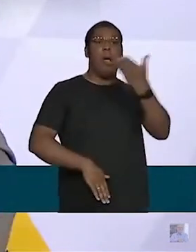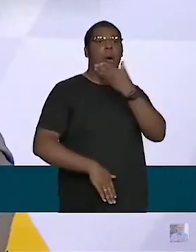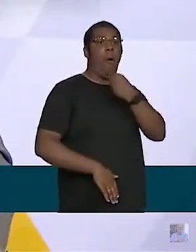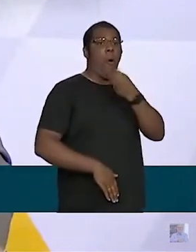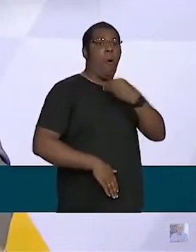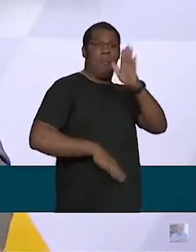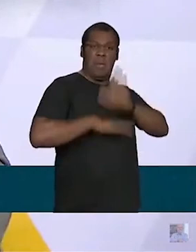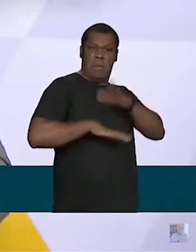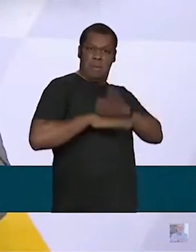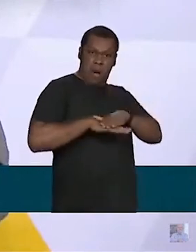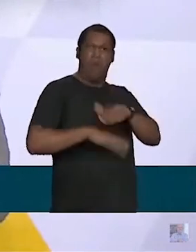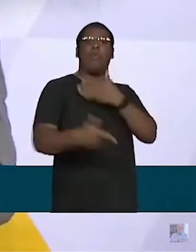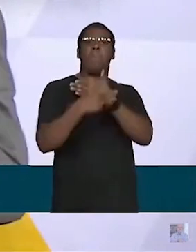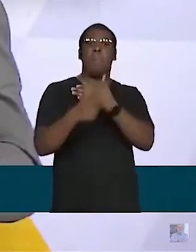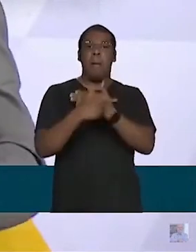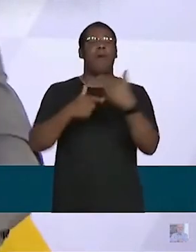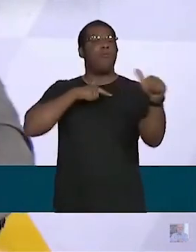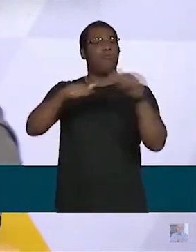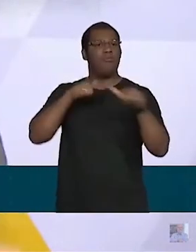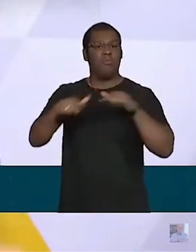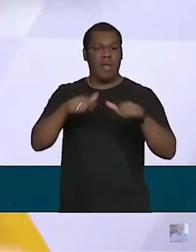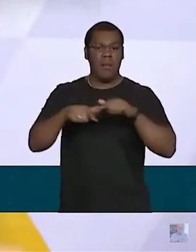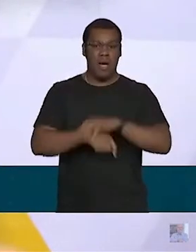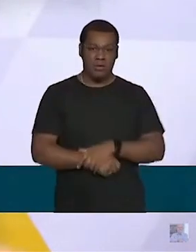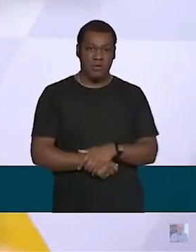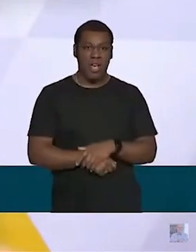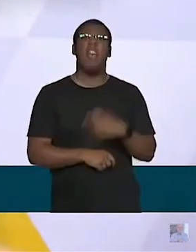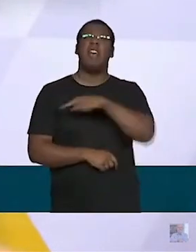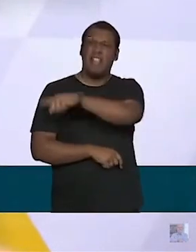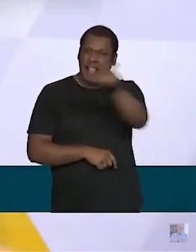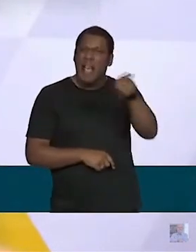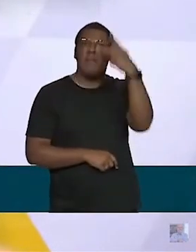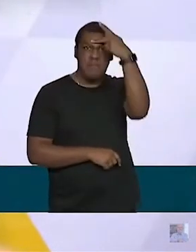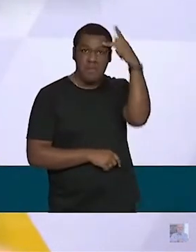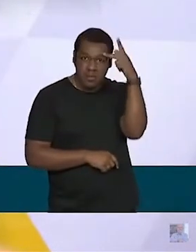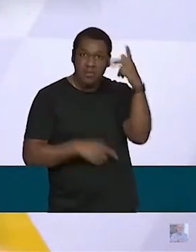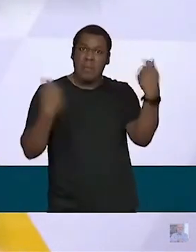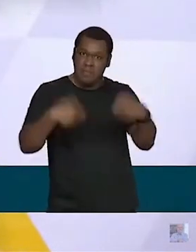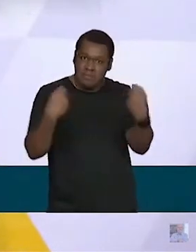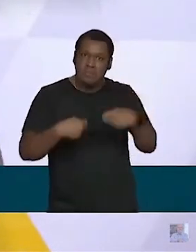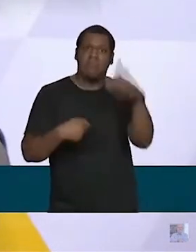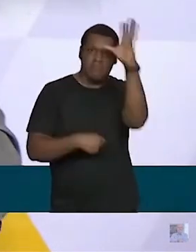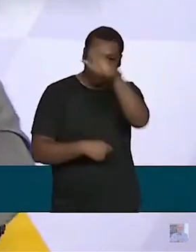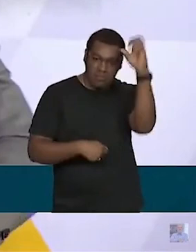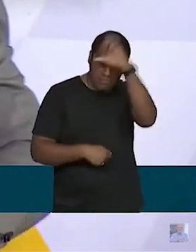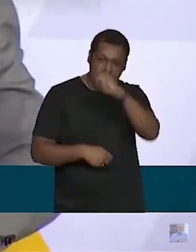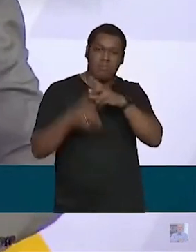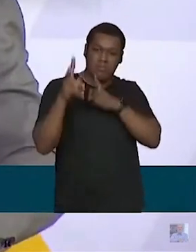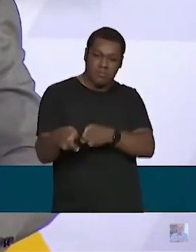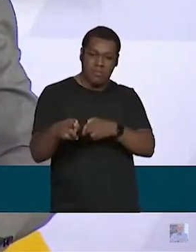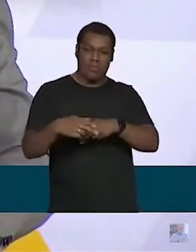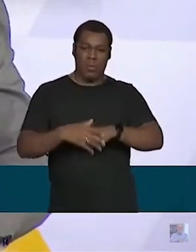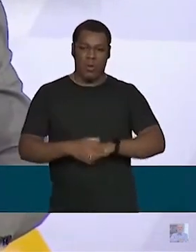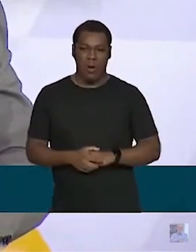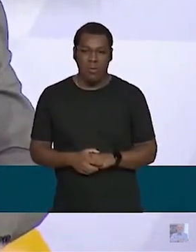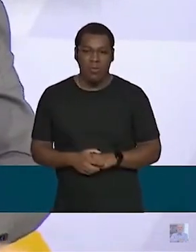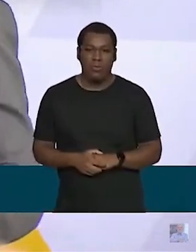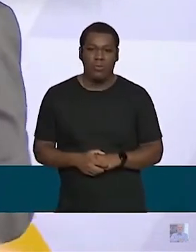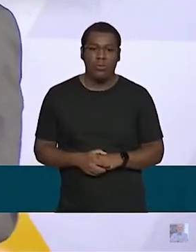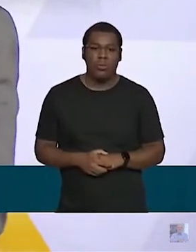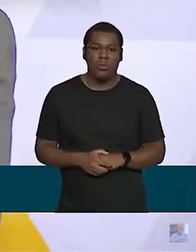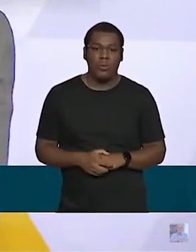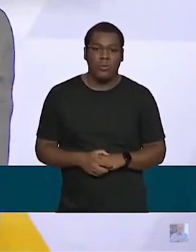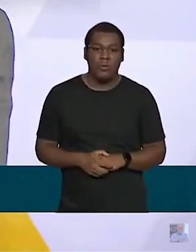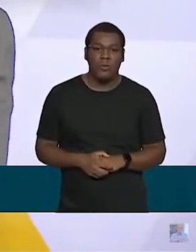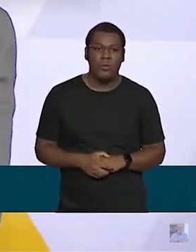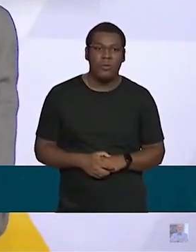para bater em mulher. Por que que as outras pessoas não aprendem isso? Por que que as outras pessoas não aprendem isso?